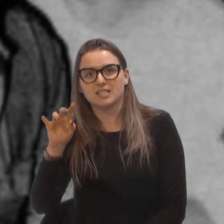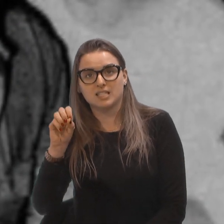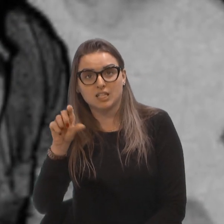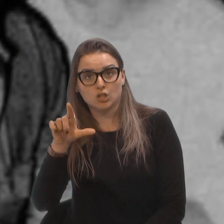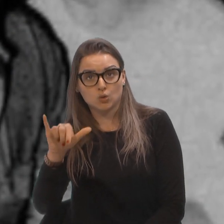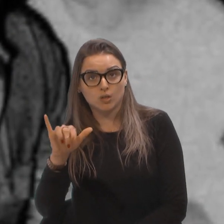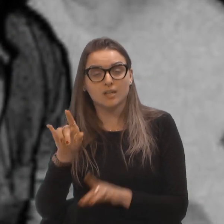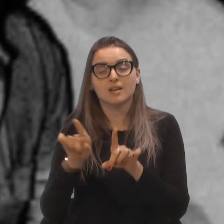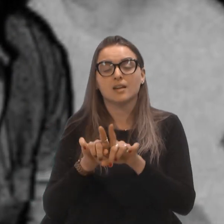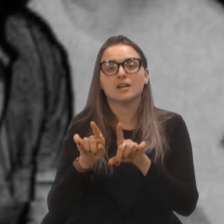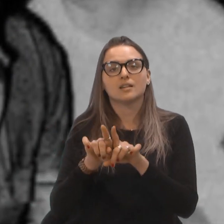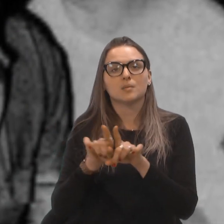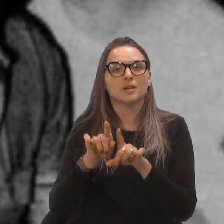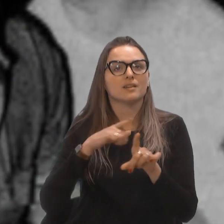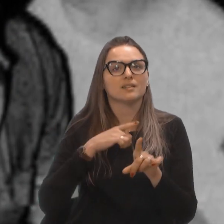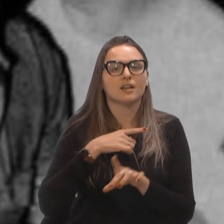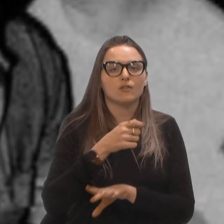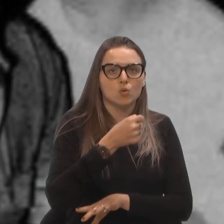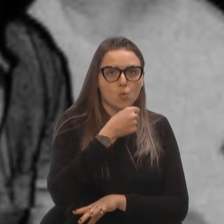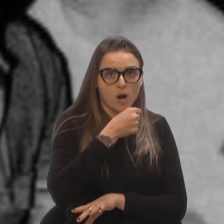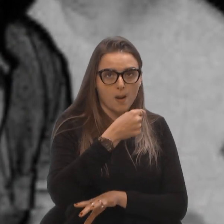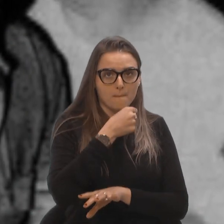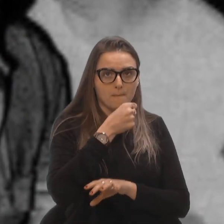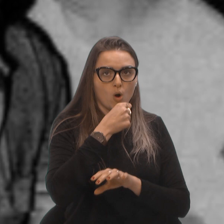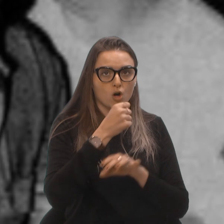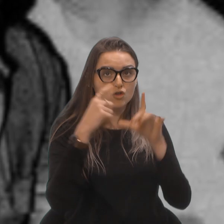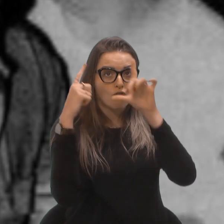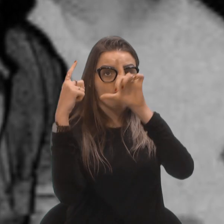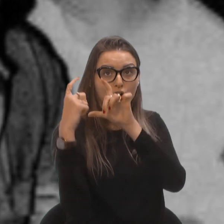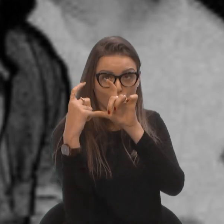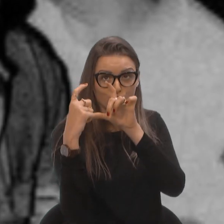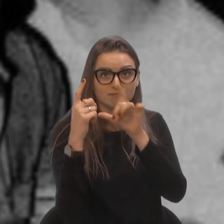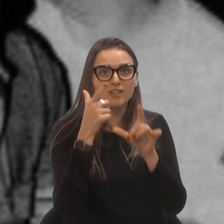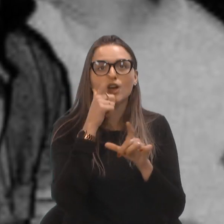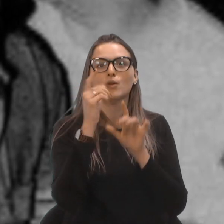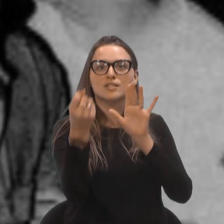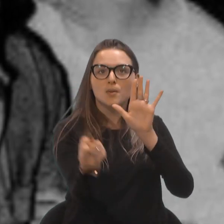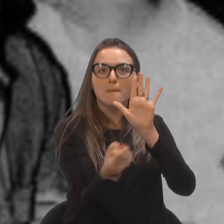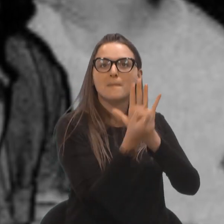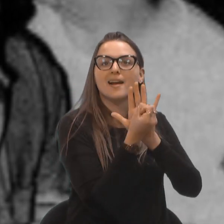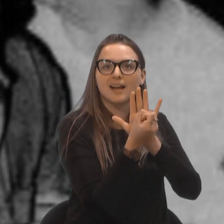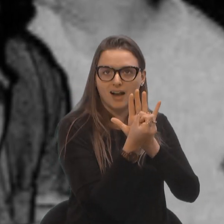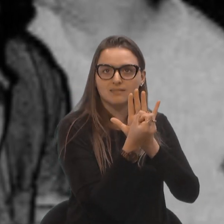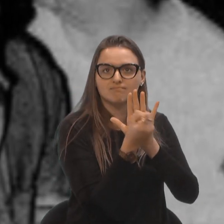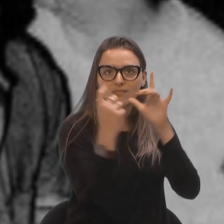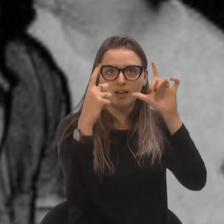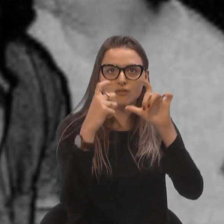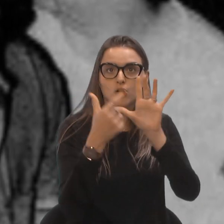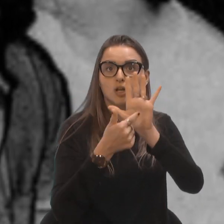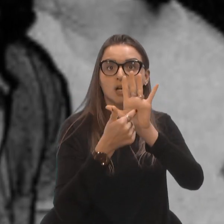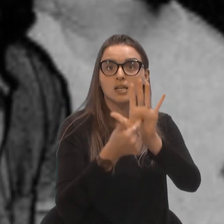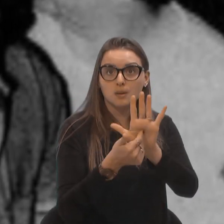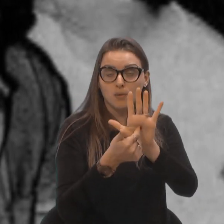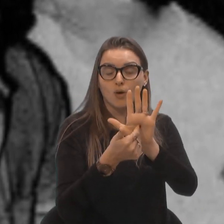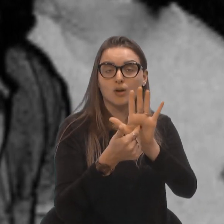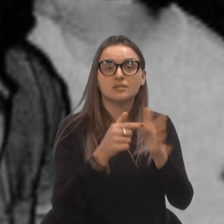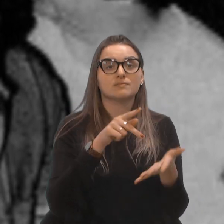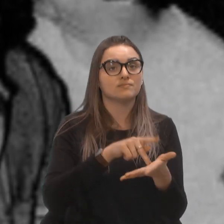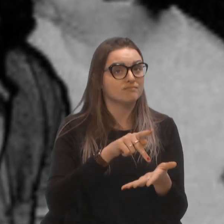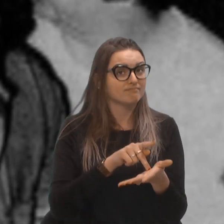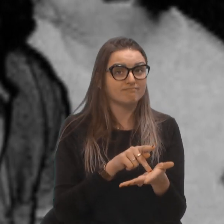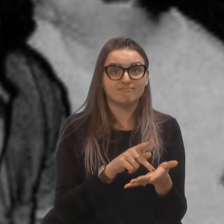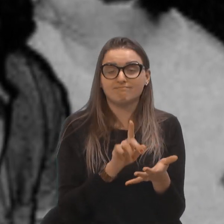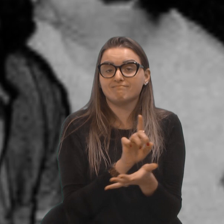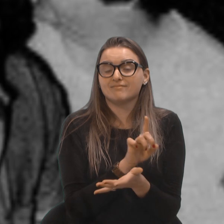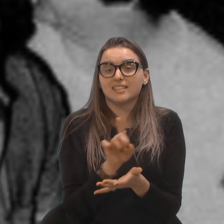outros vereadores, e houve um repórter fotográfico que teve a felicidade de registrar essa cena, que